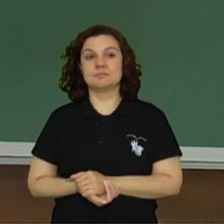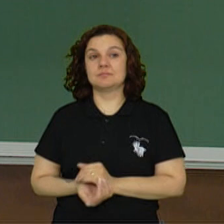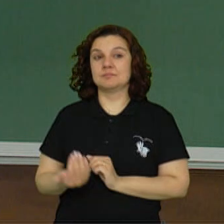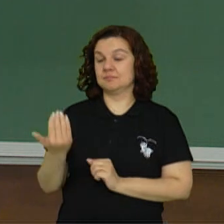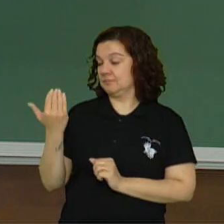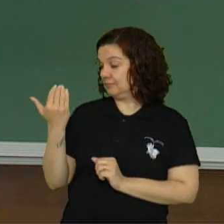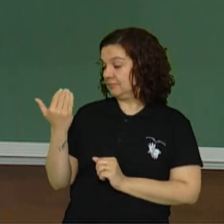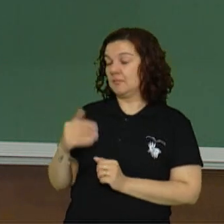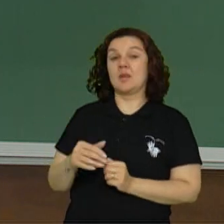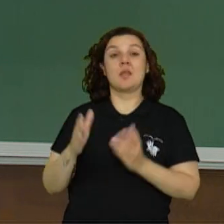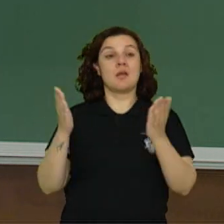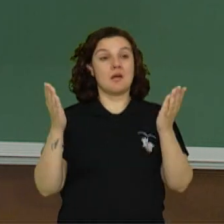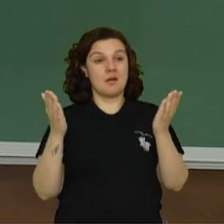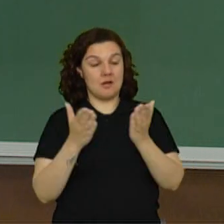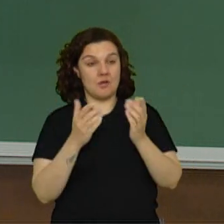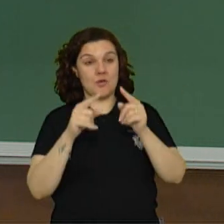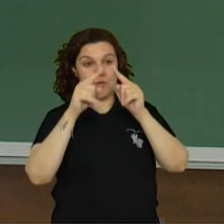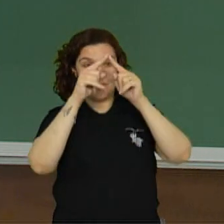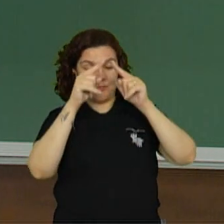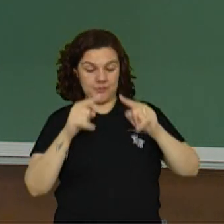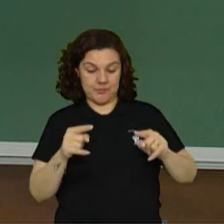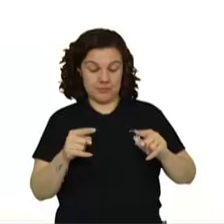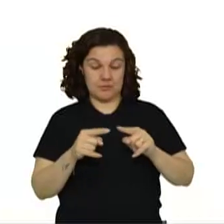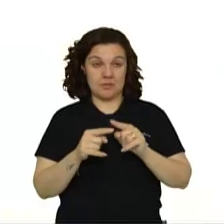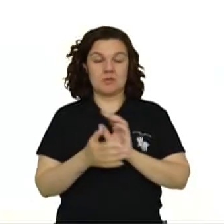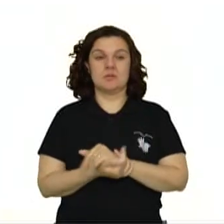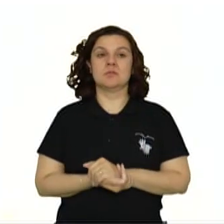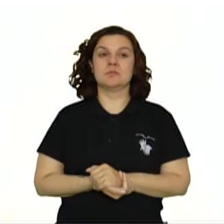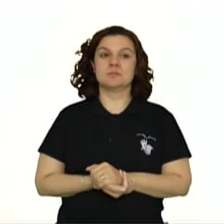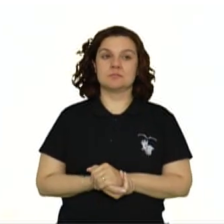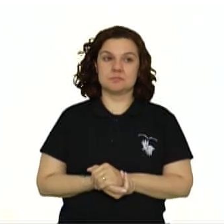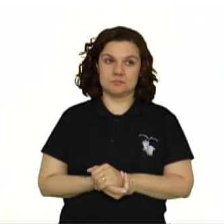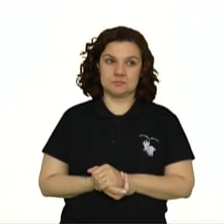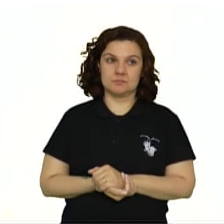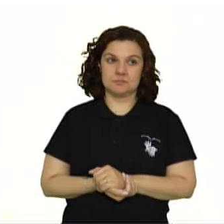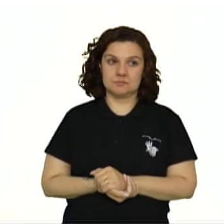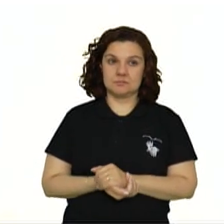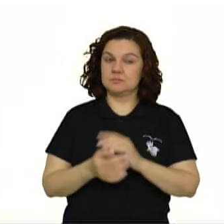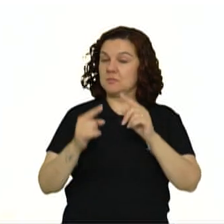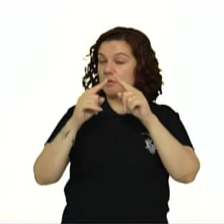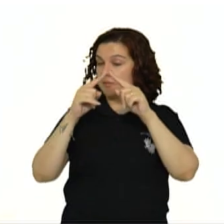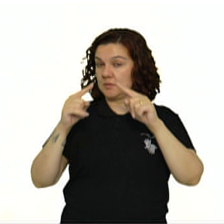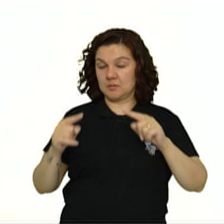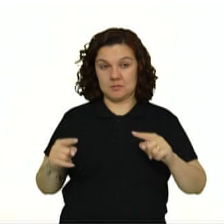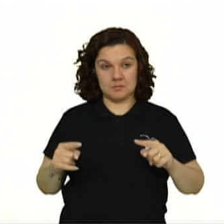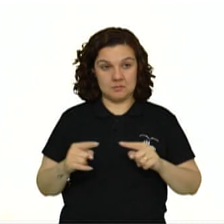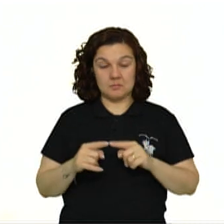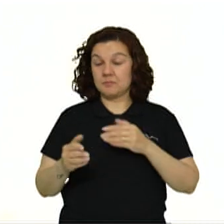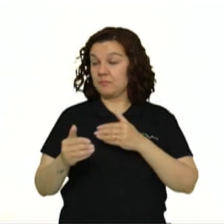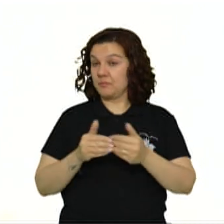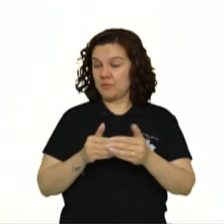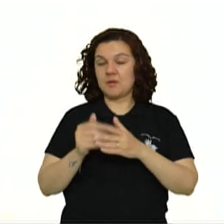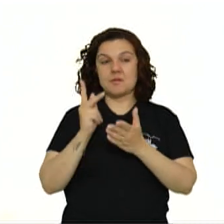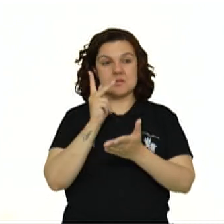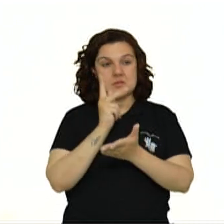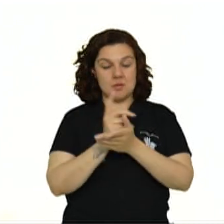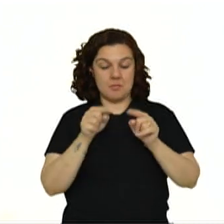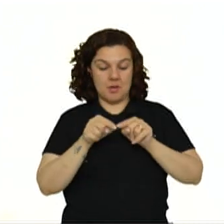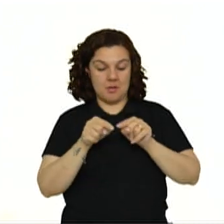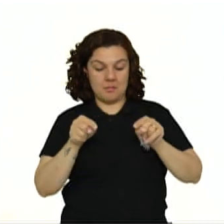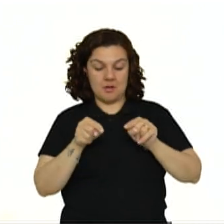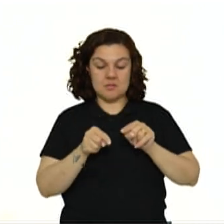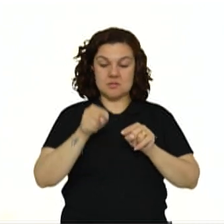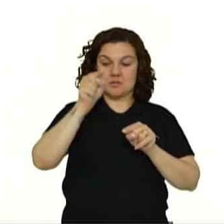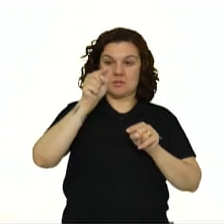2. Para o triângulo equilátero, ou para o triângulo retângulo, para um triângulo qualquer, base vezes